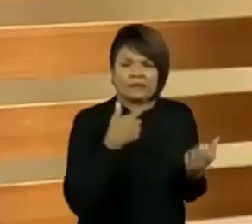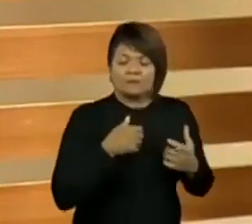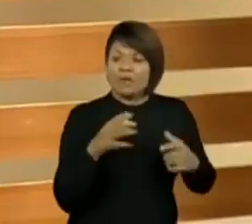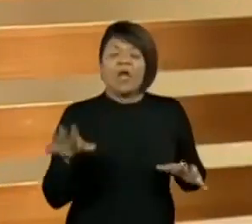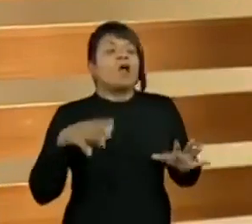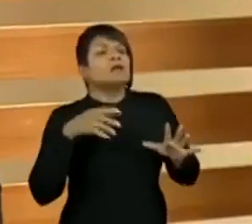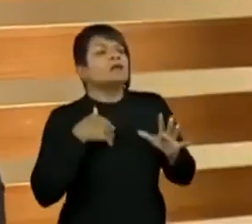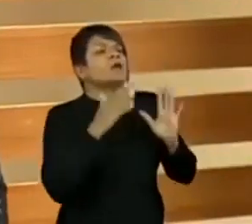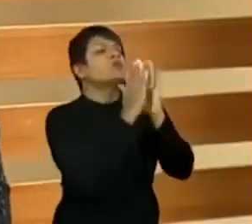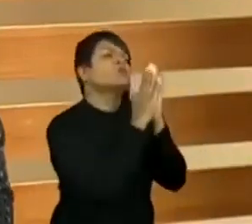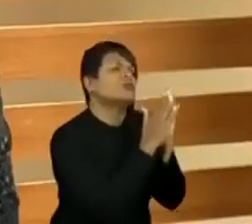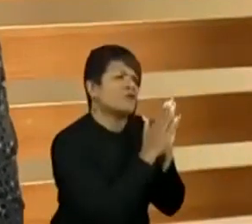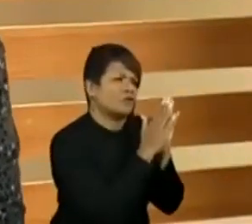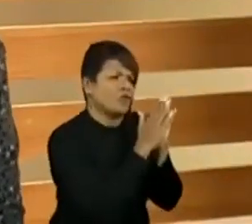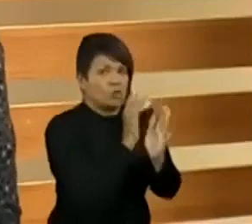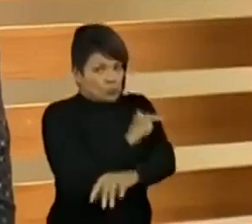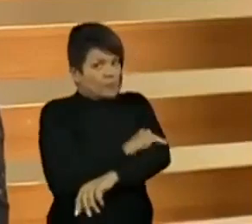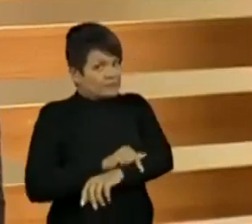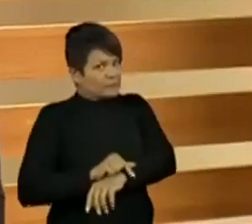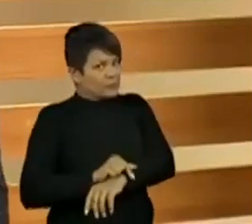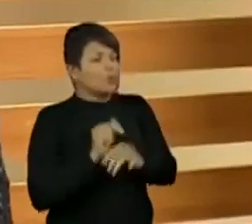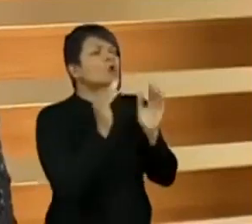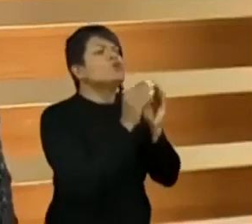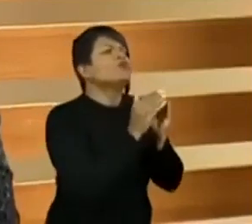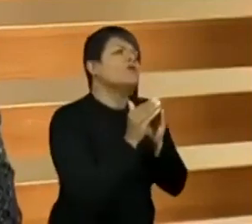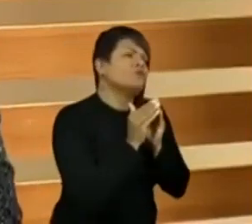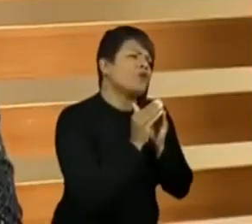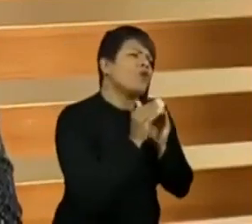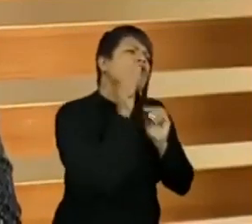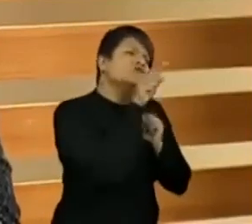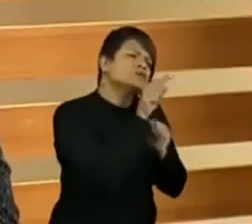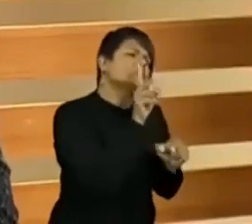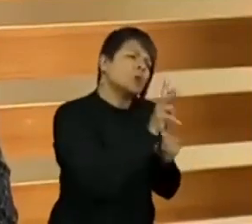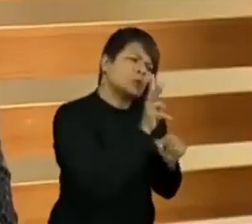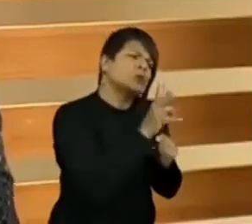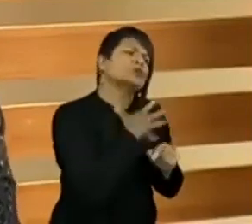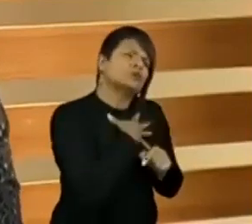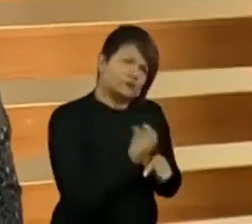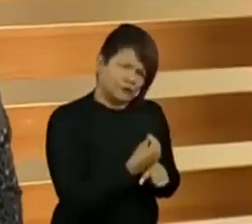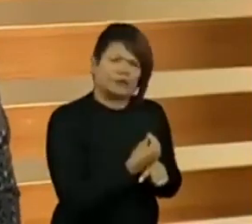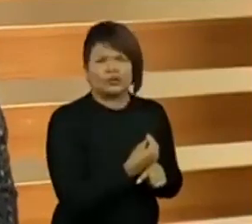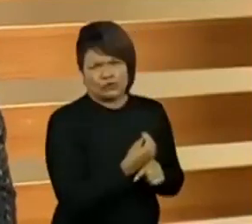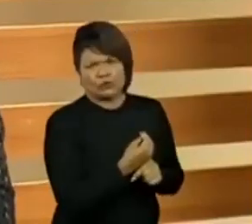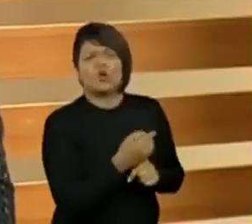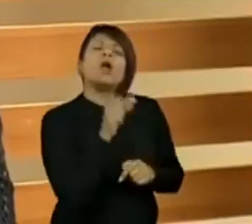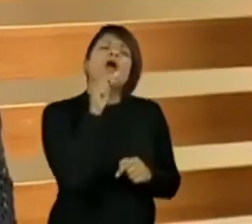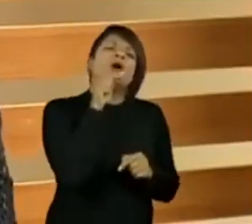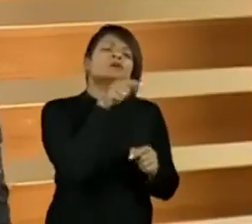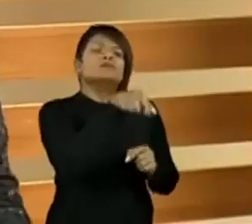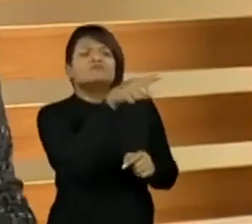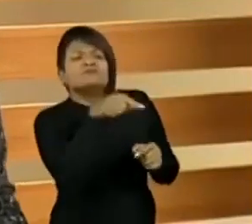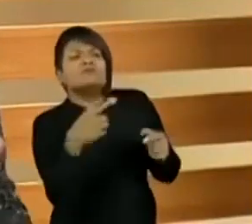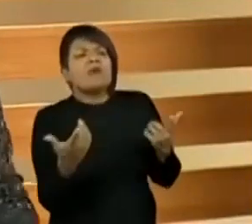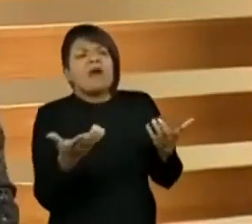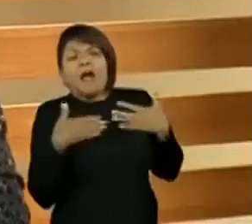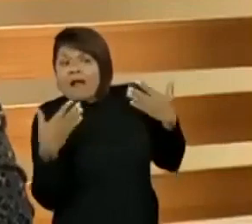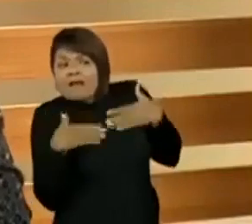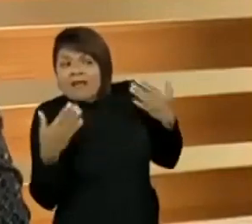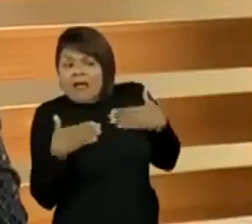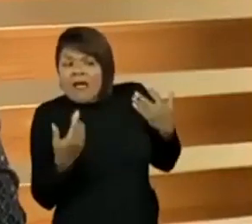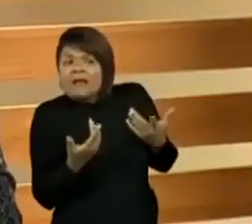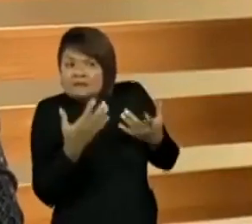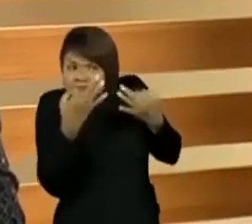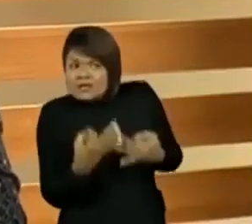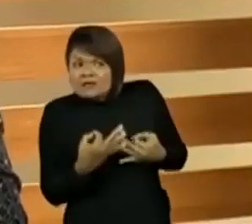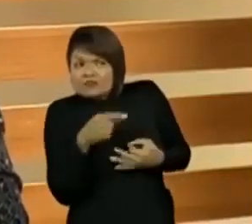por favor, vejo que você está aí, em companhia dos seus filhotes. Eles estão alegres. Com certeza você deve